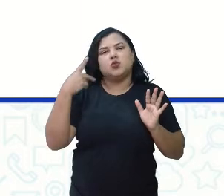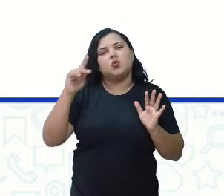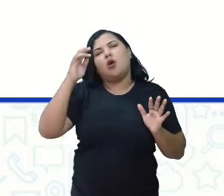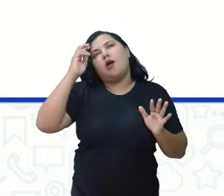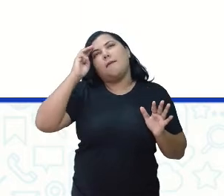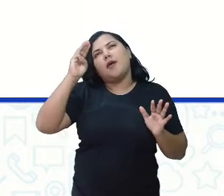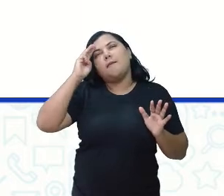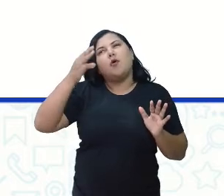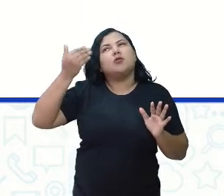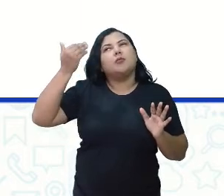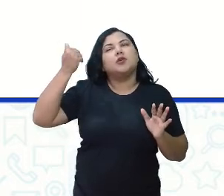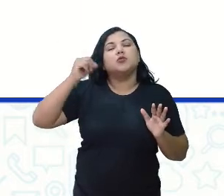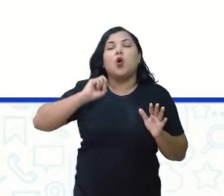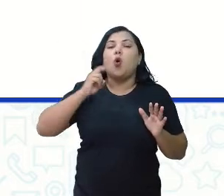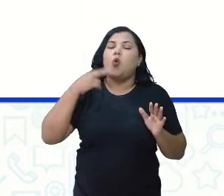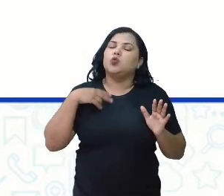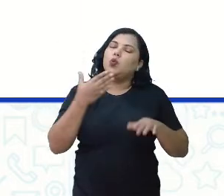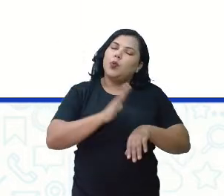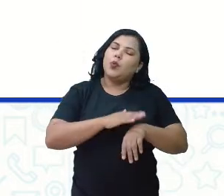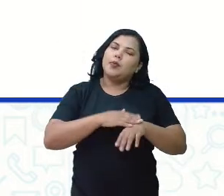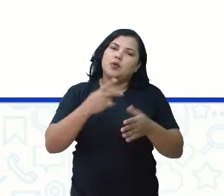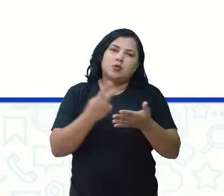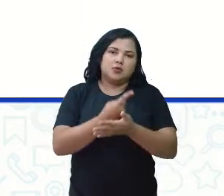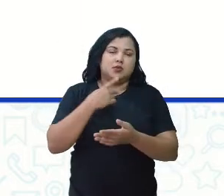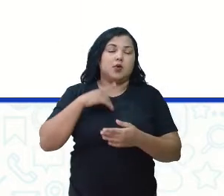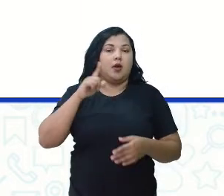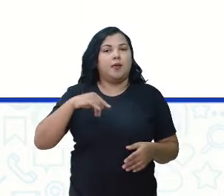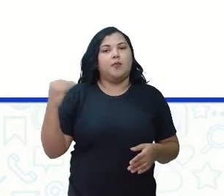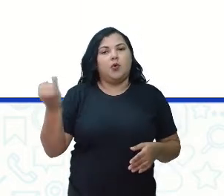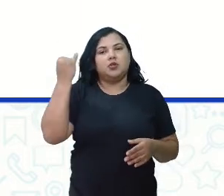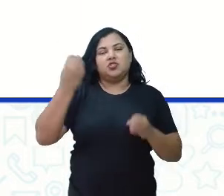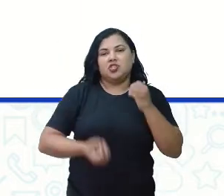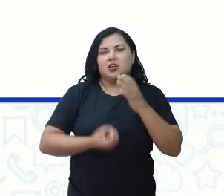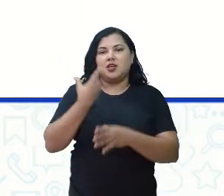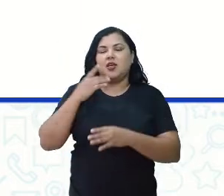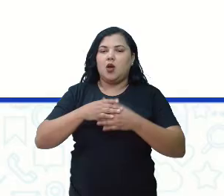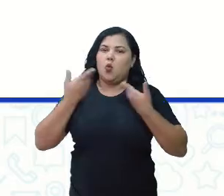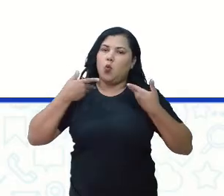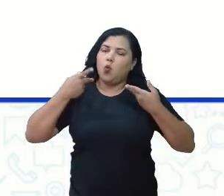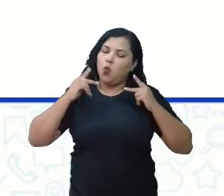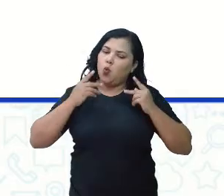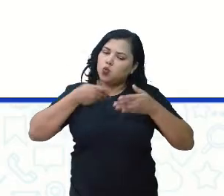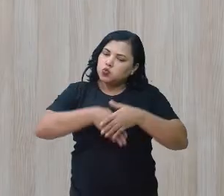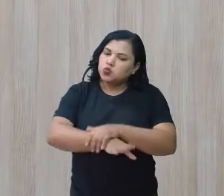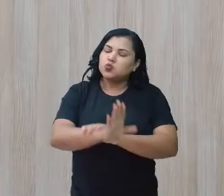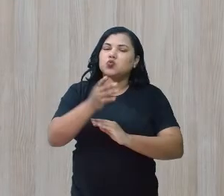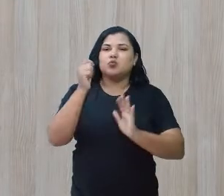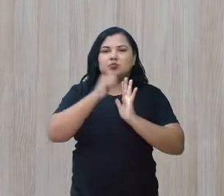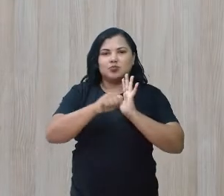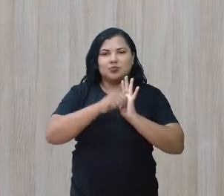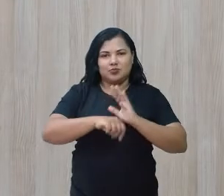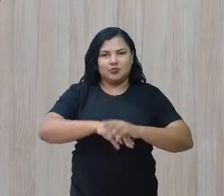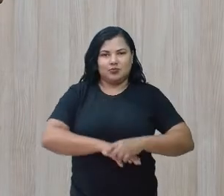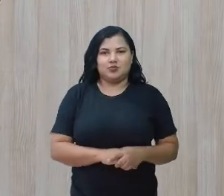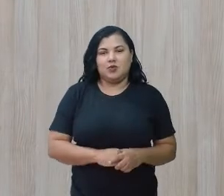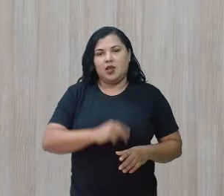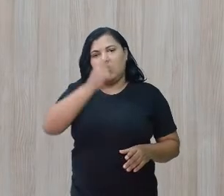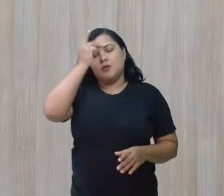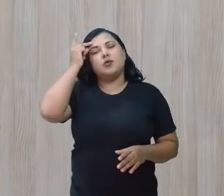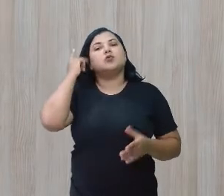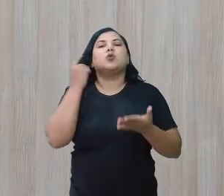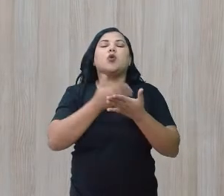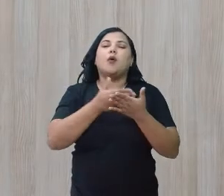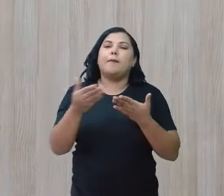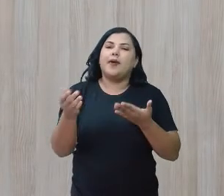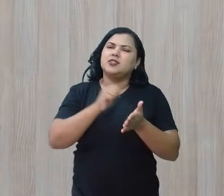favoritas de alguém ou de alguma situação. O importante é criar o hábito da escrita. Muita gente começa a escrever